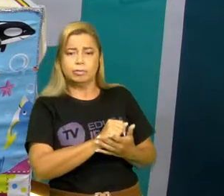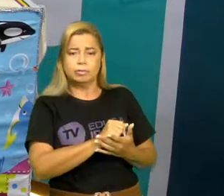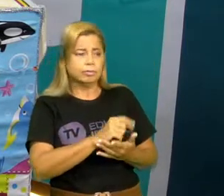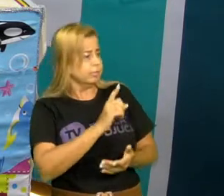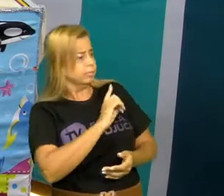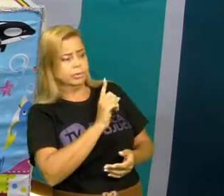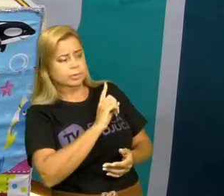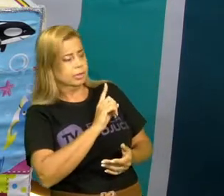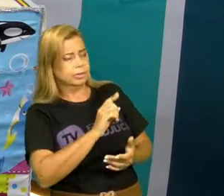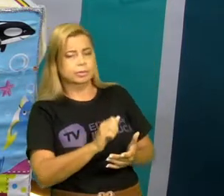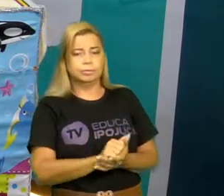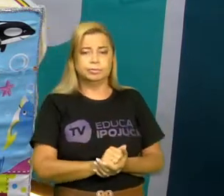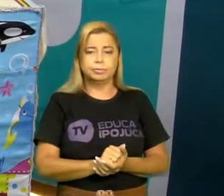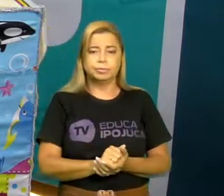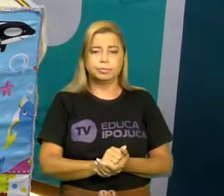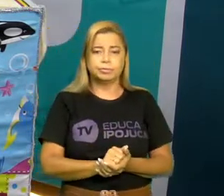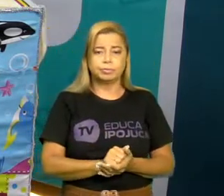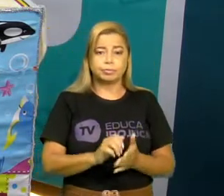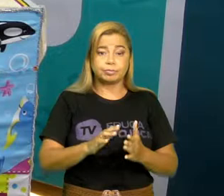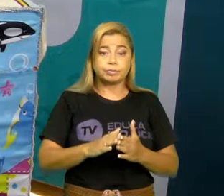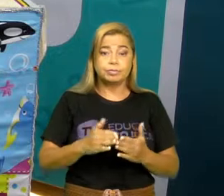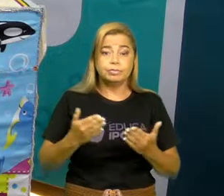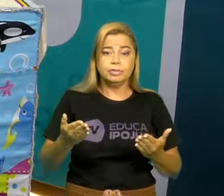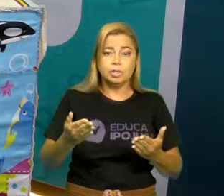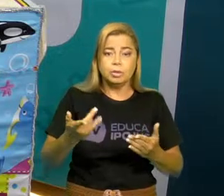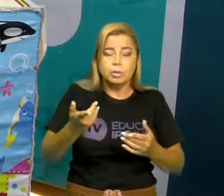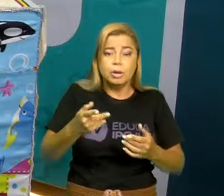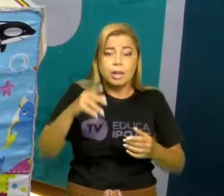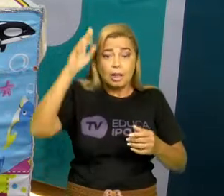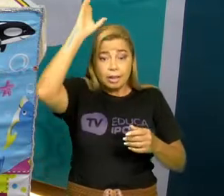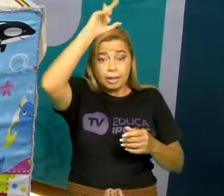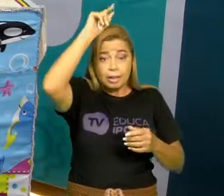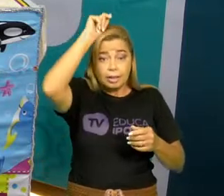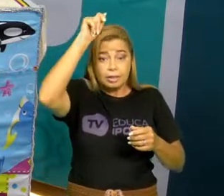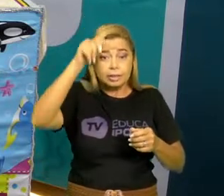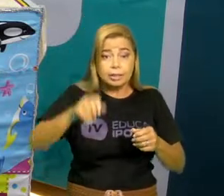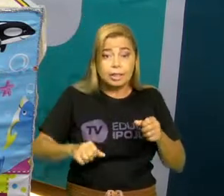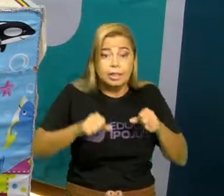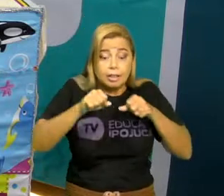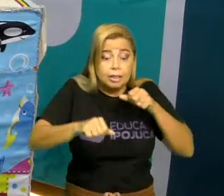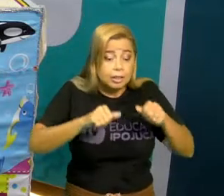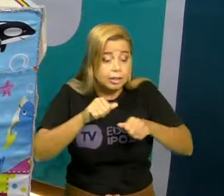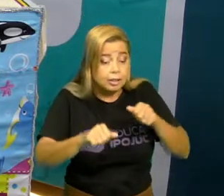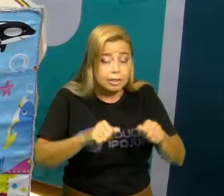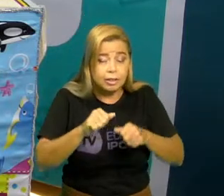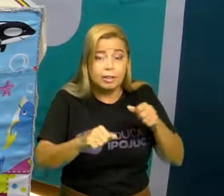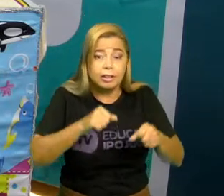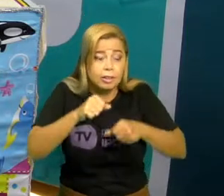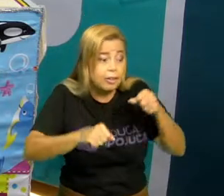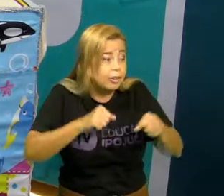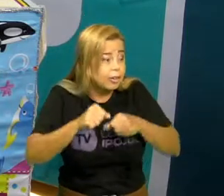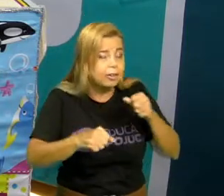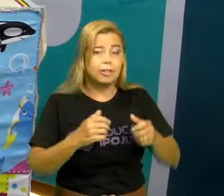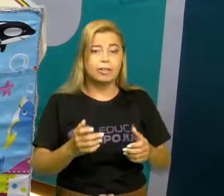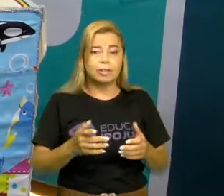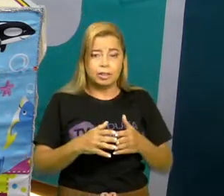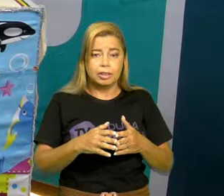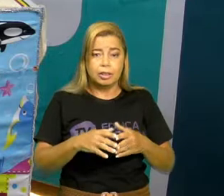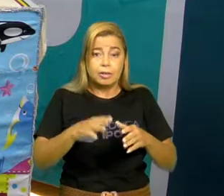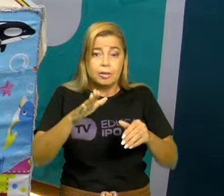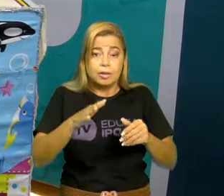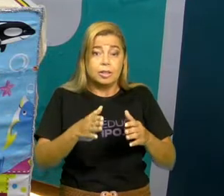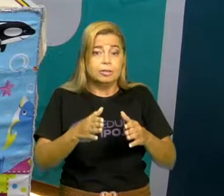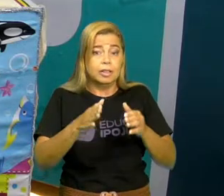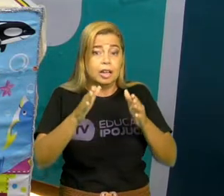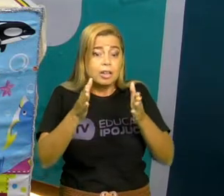Não. Não. Ela correu e chamou... alguns de